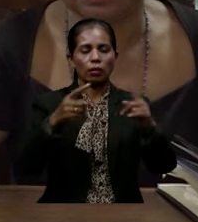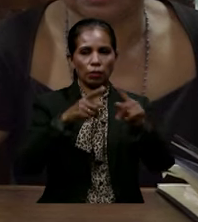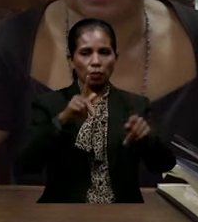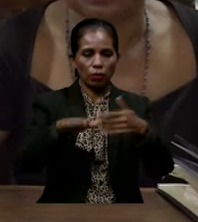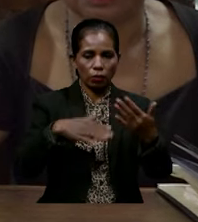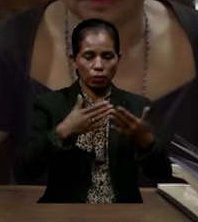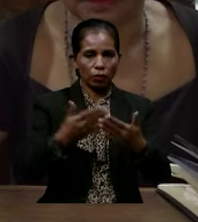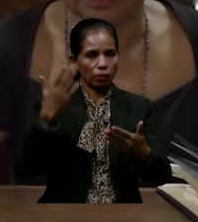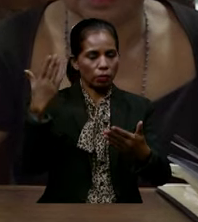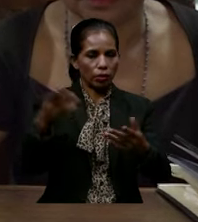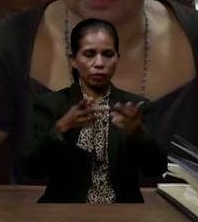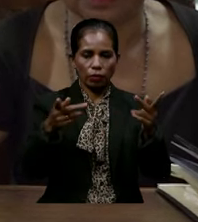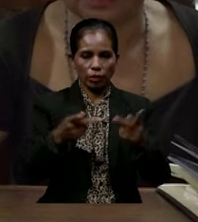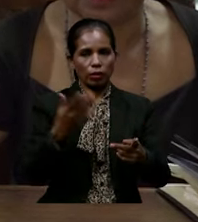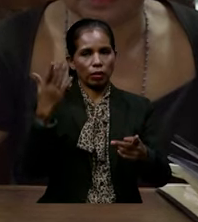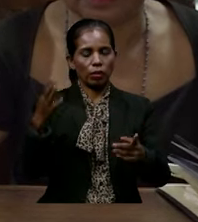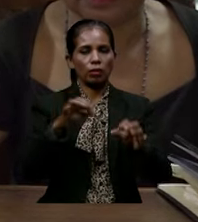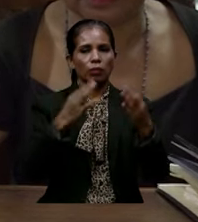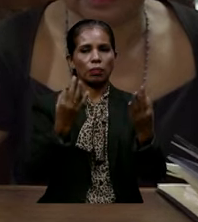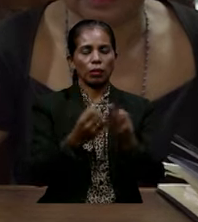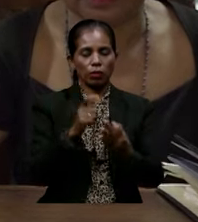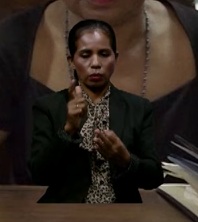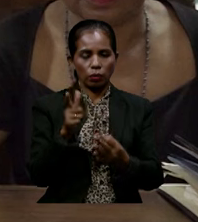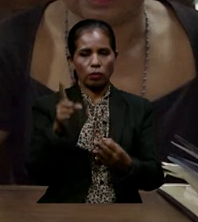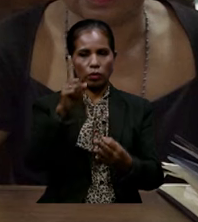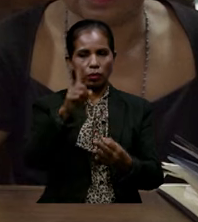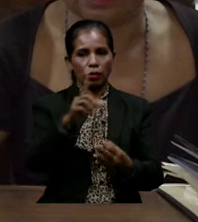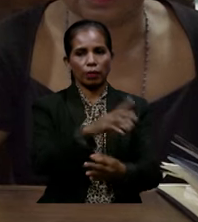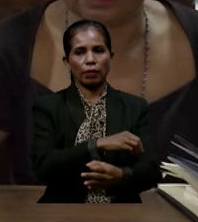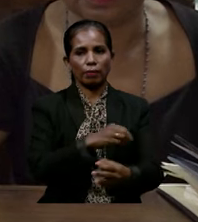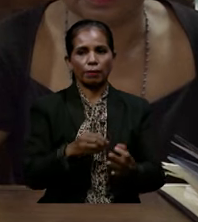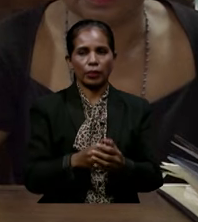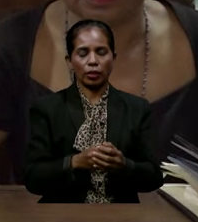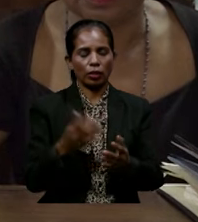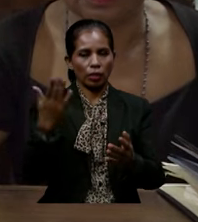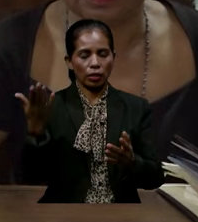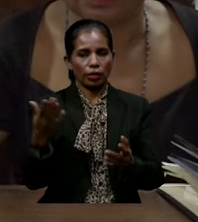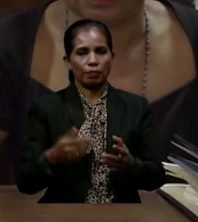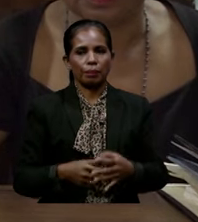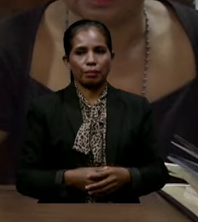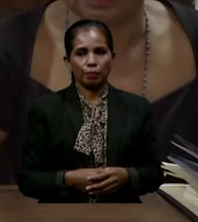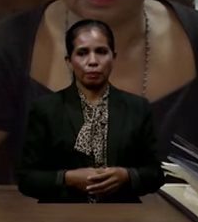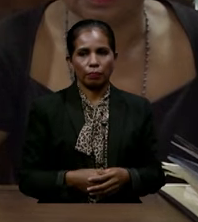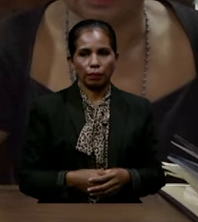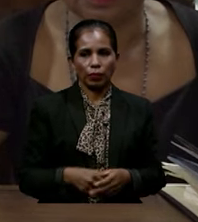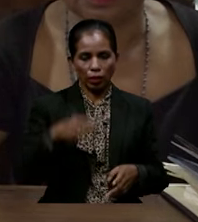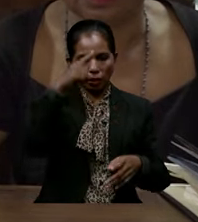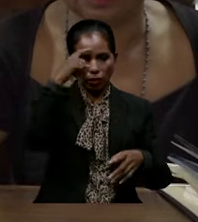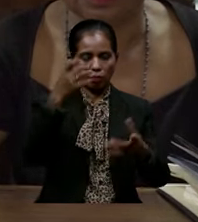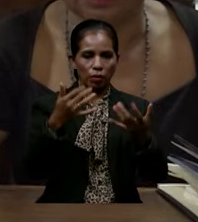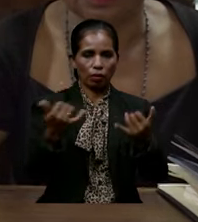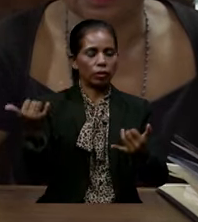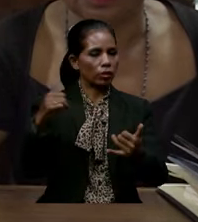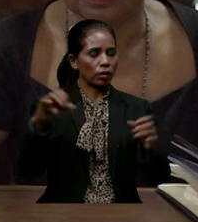ai tara clara família rua nulu resinida ka li mugeri ai tara clara tamba agora sira